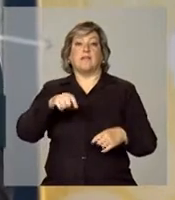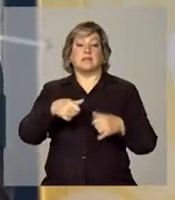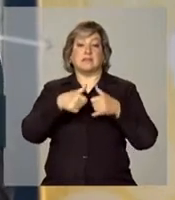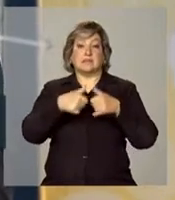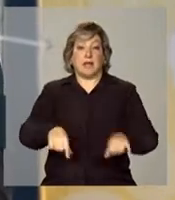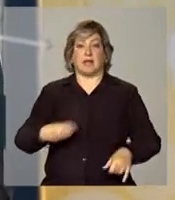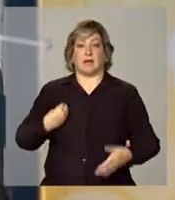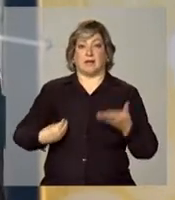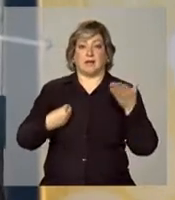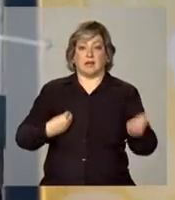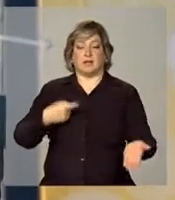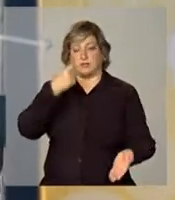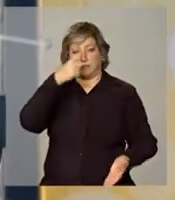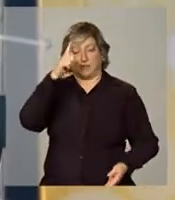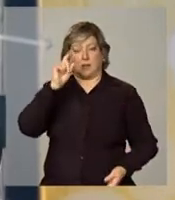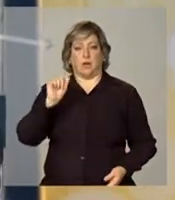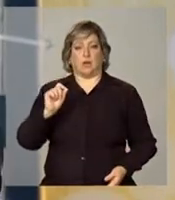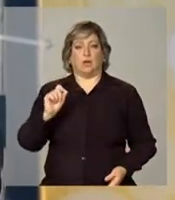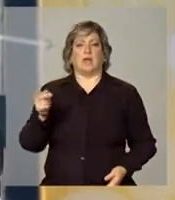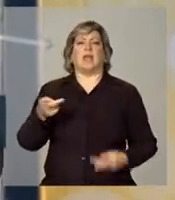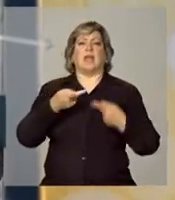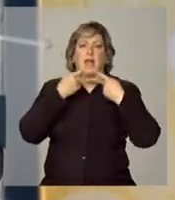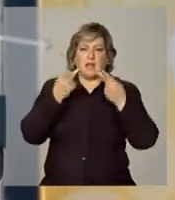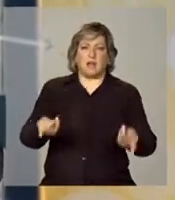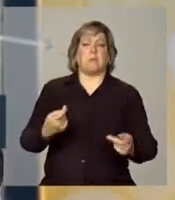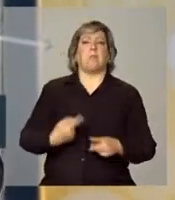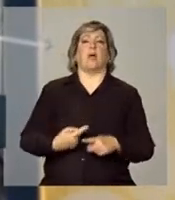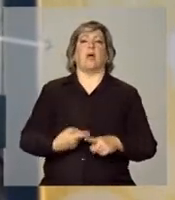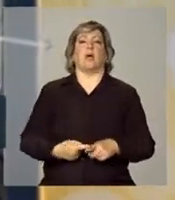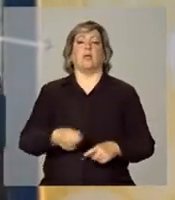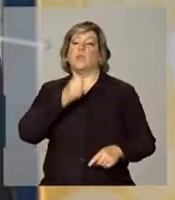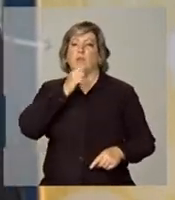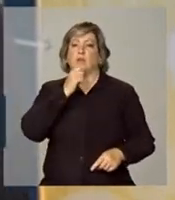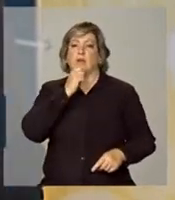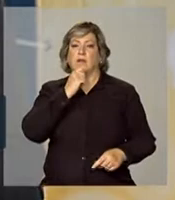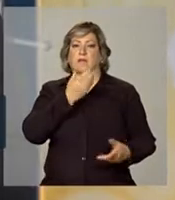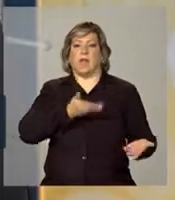hospital, e questionar por que ele não teve o atendimento necessário.